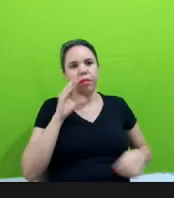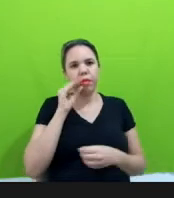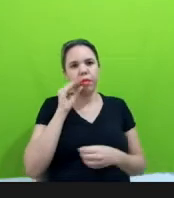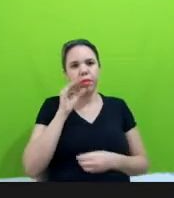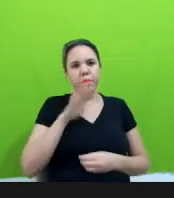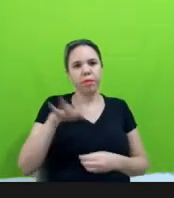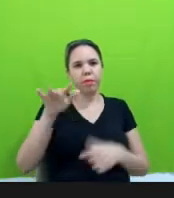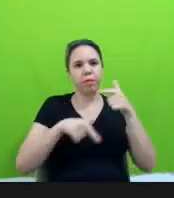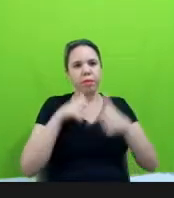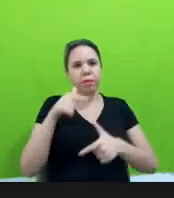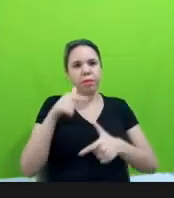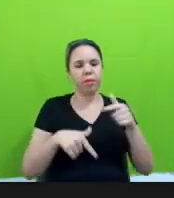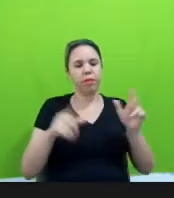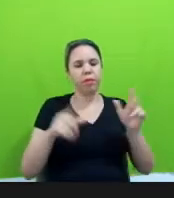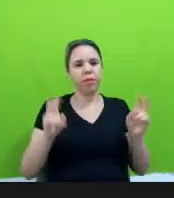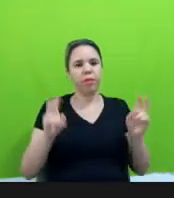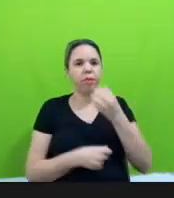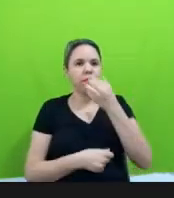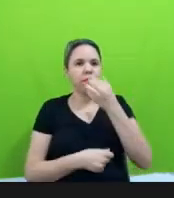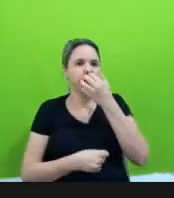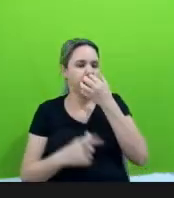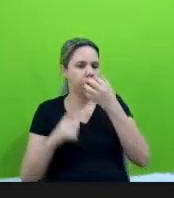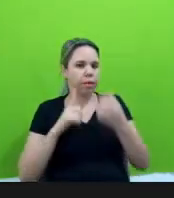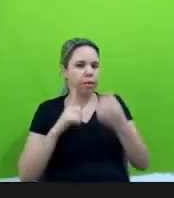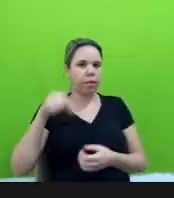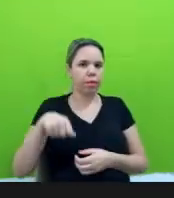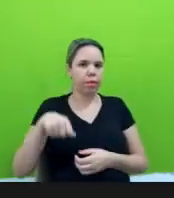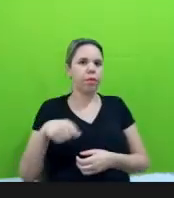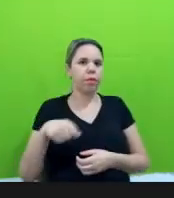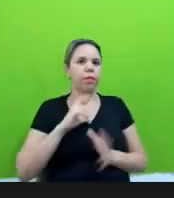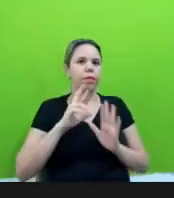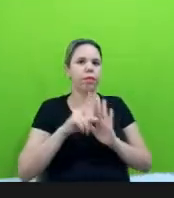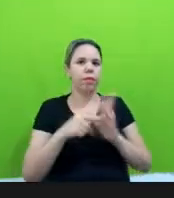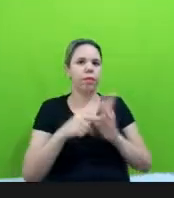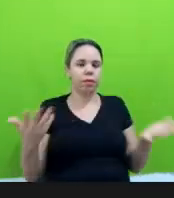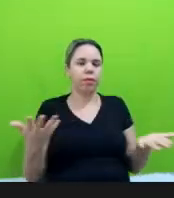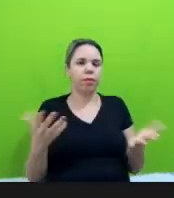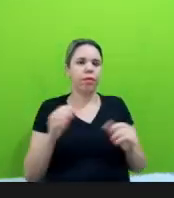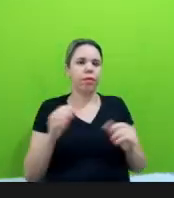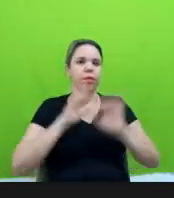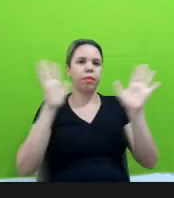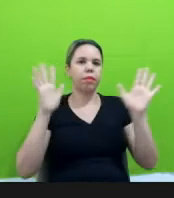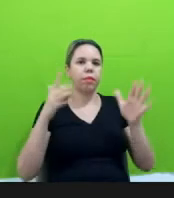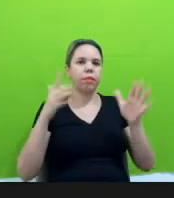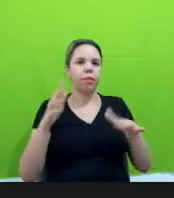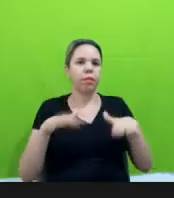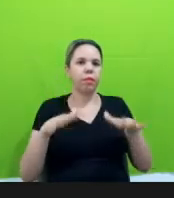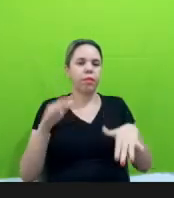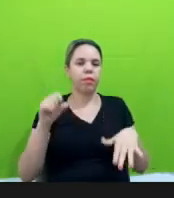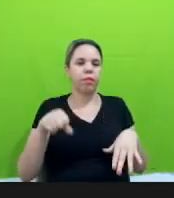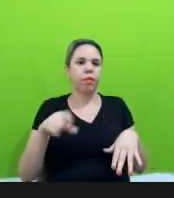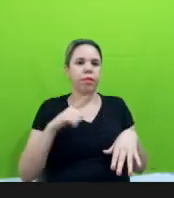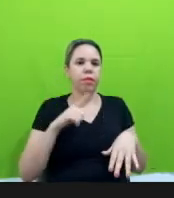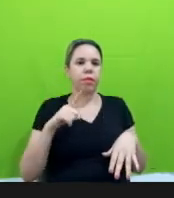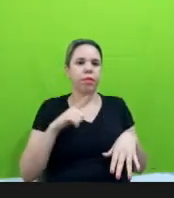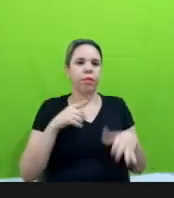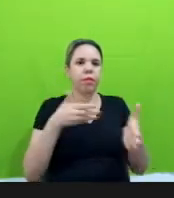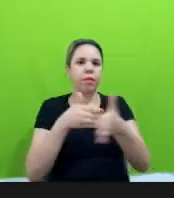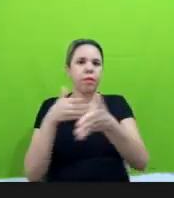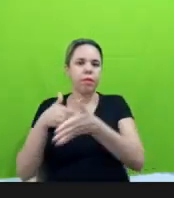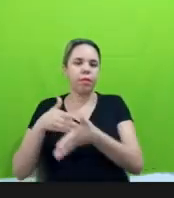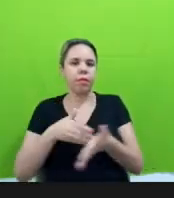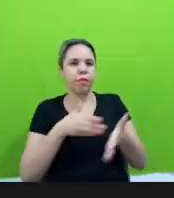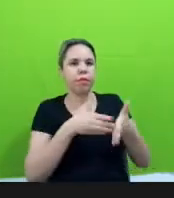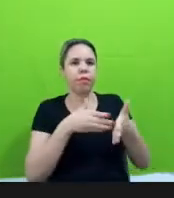trabalham com essa questão. E existe sim um empenho de vários deles para serem mais transparentes. Muitas vezes há sim uma limitação